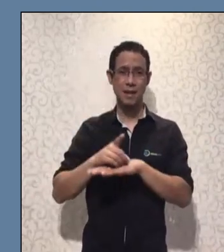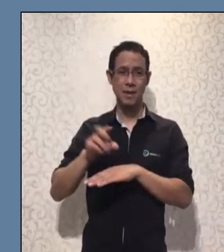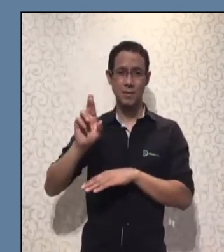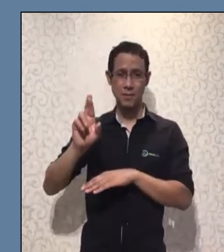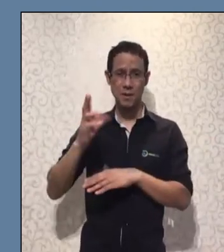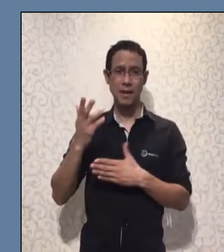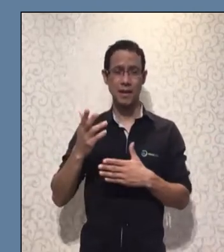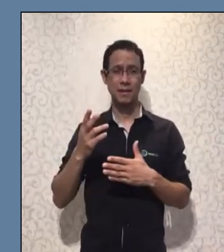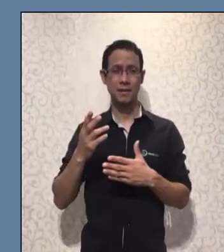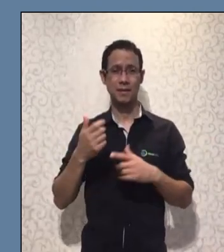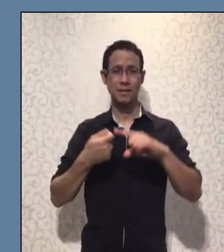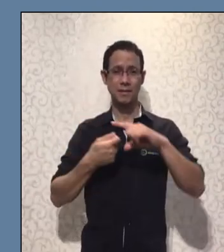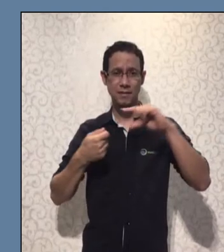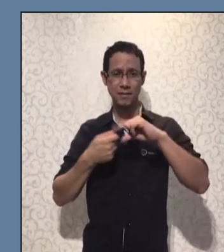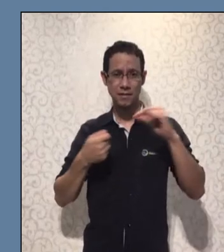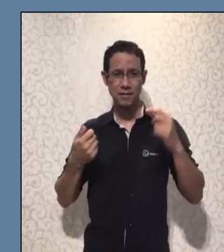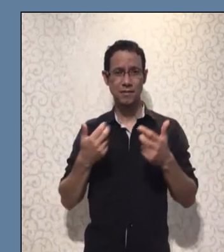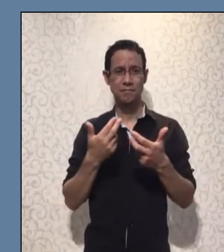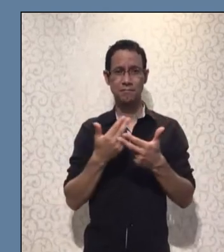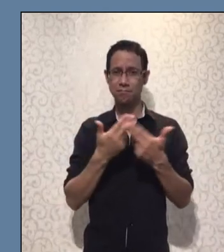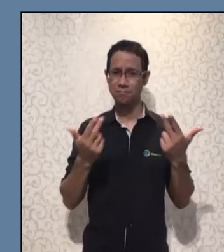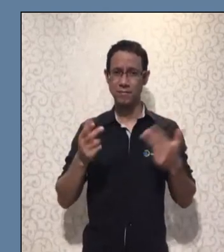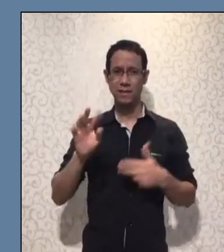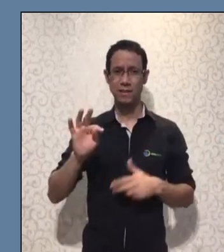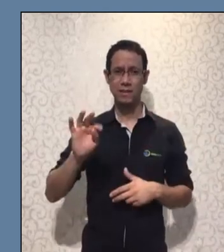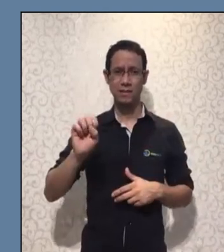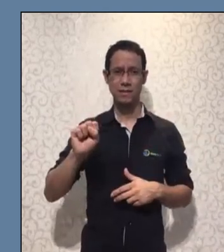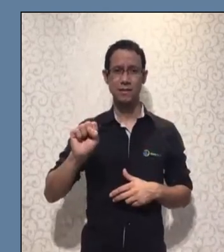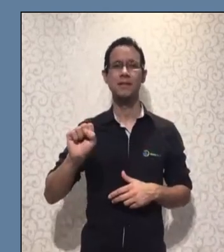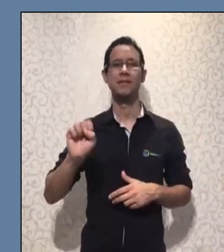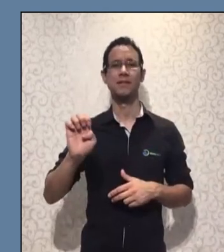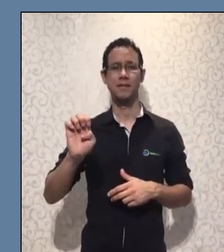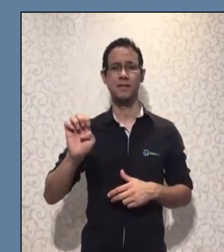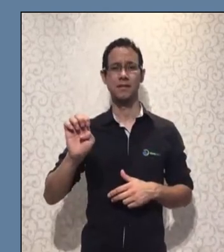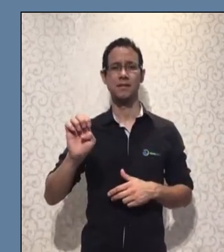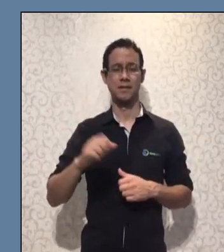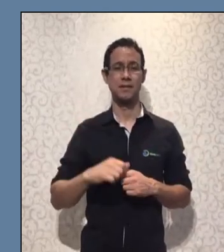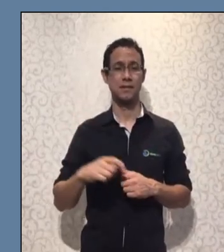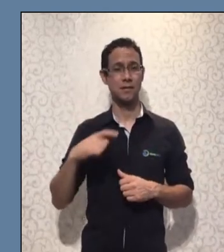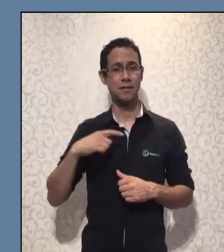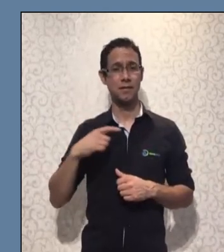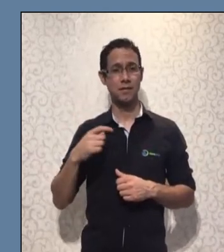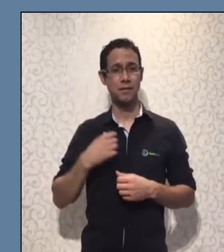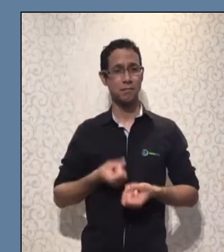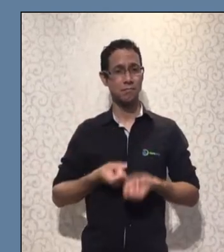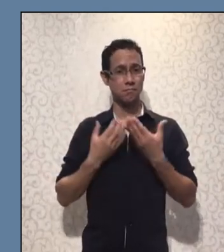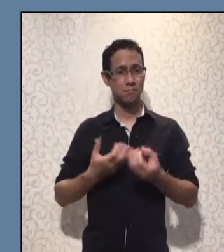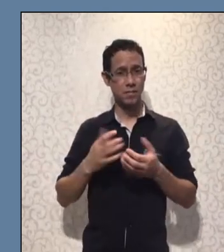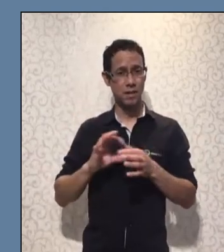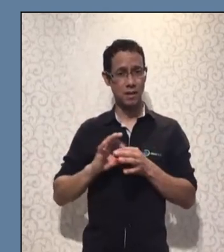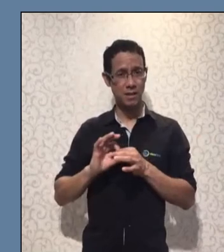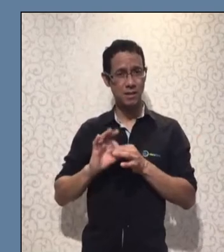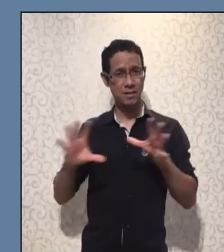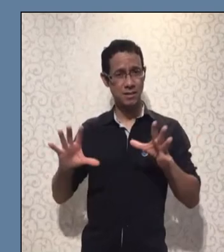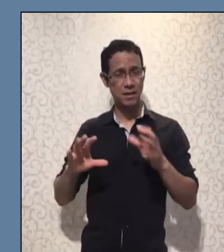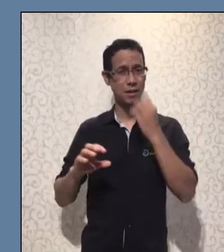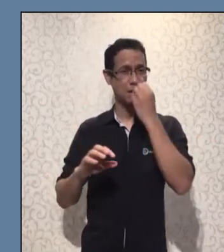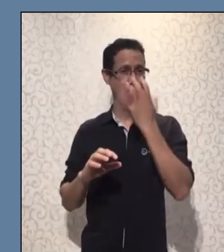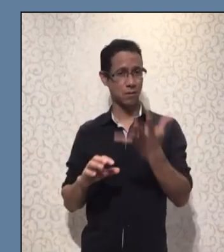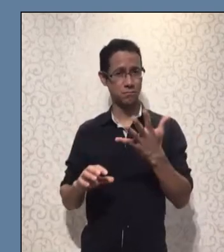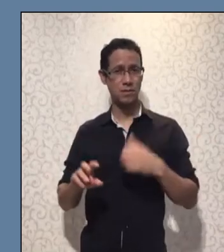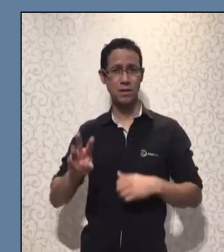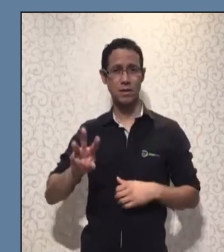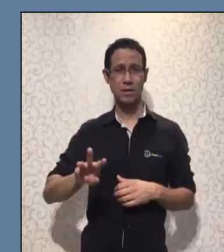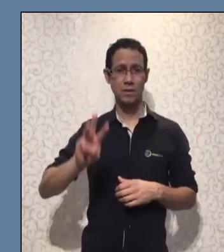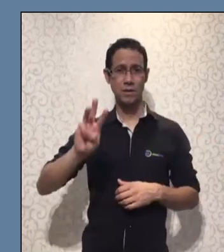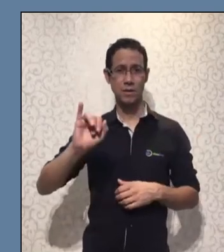dissertações, as teses, né, e bancos de dados que permitam esse acesso são muito importantes. A Wiki oferece essa